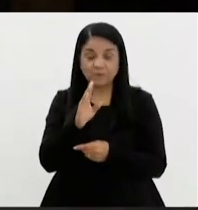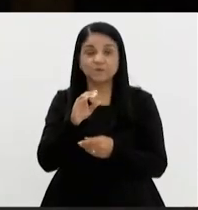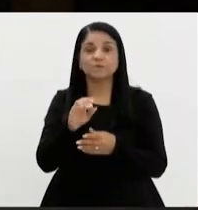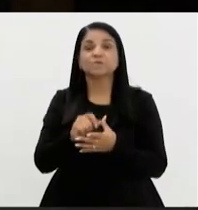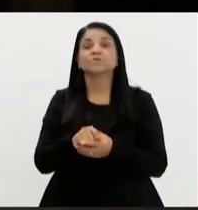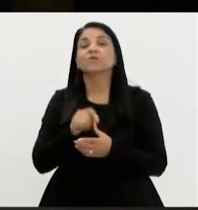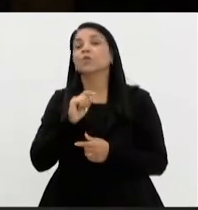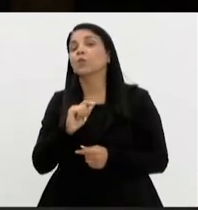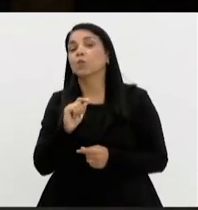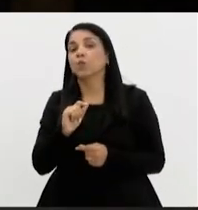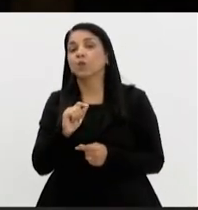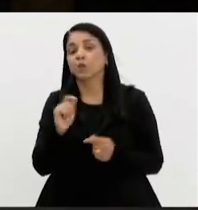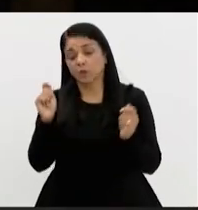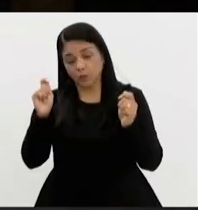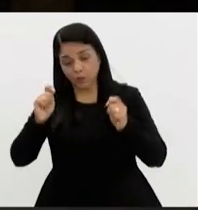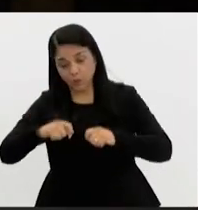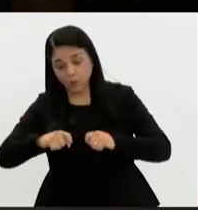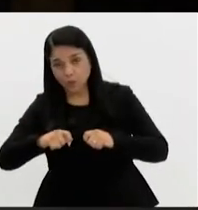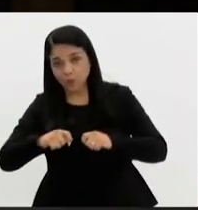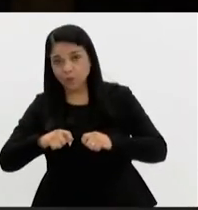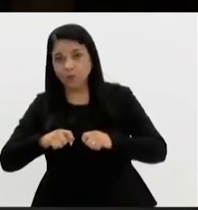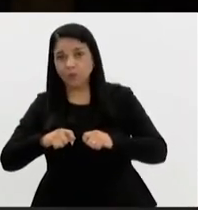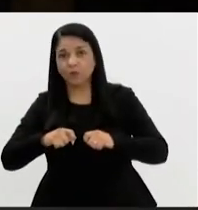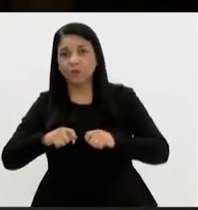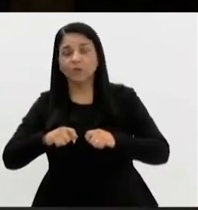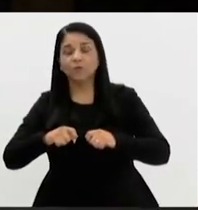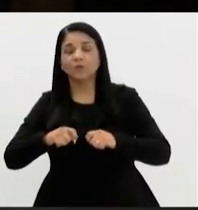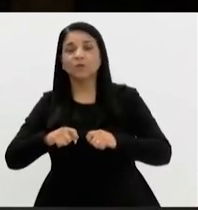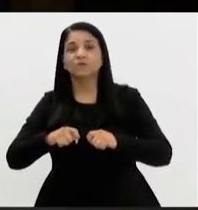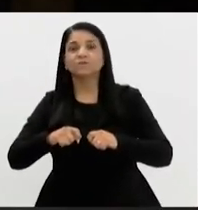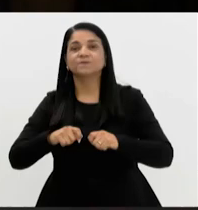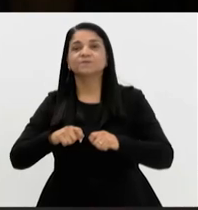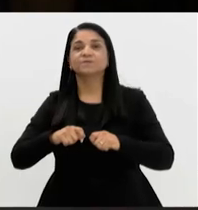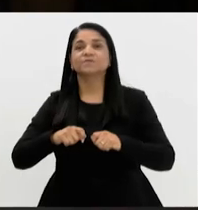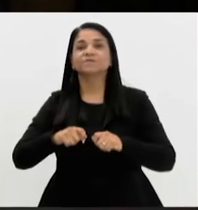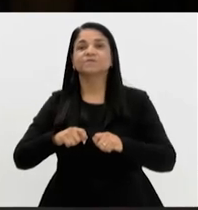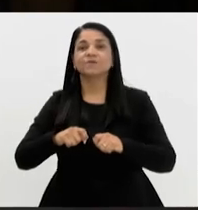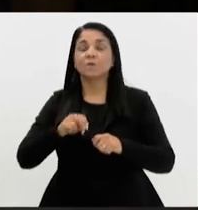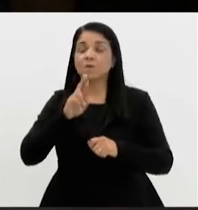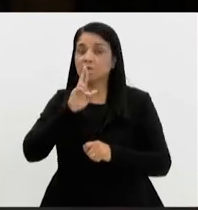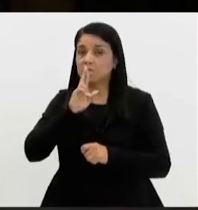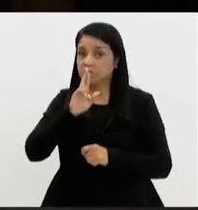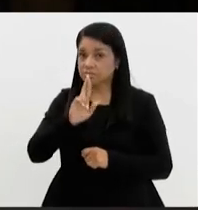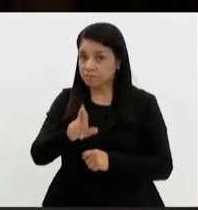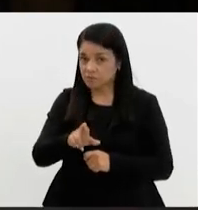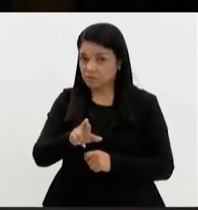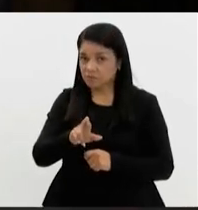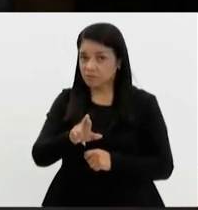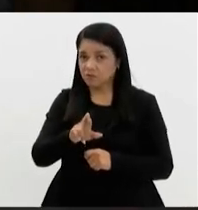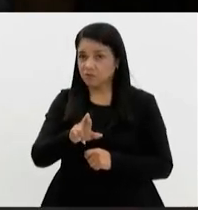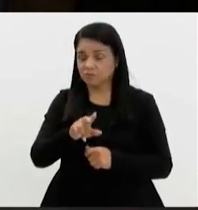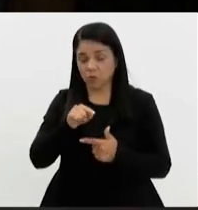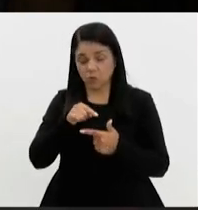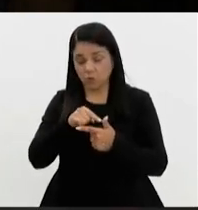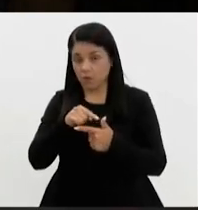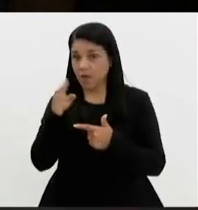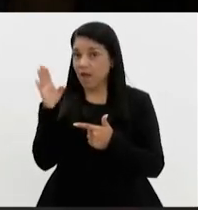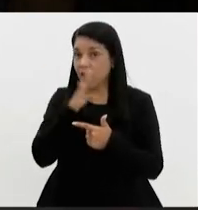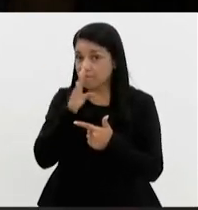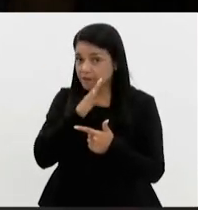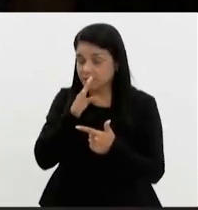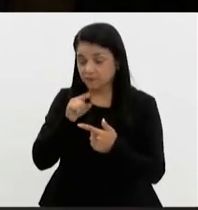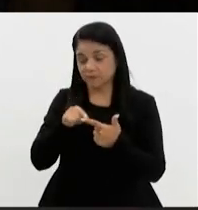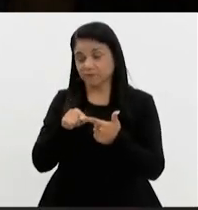que nos permite e tem nos permitido uma resposta um mais rápida